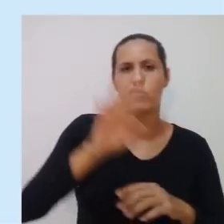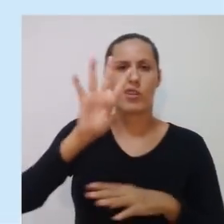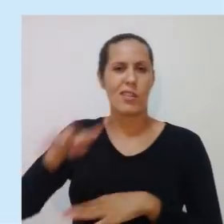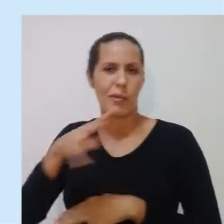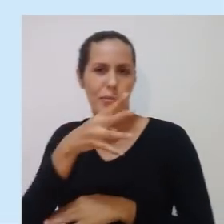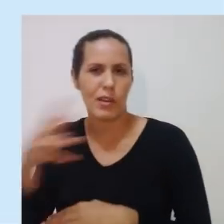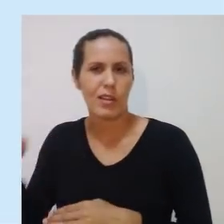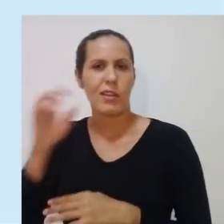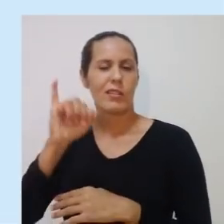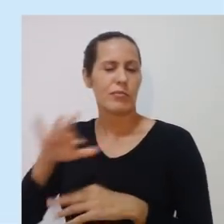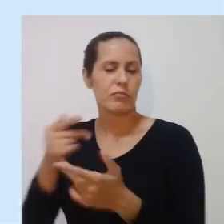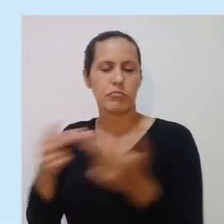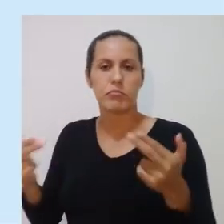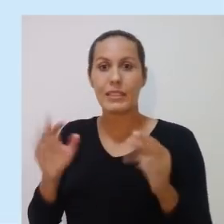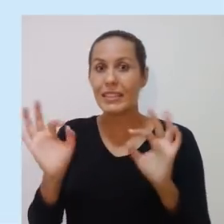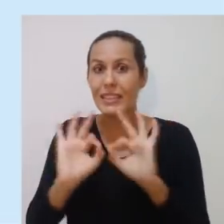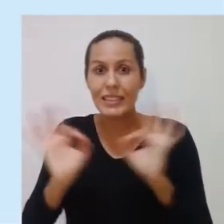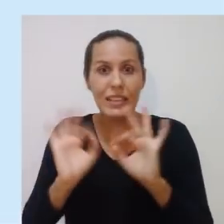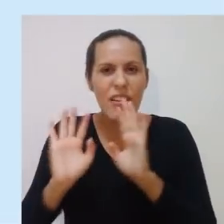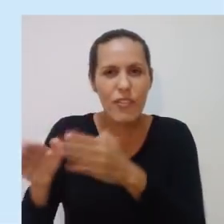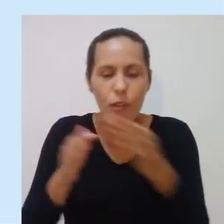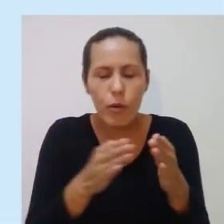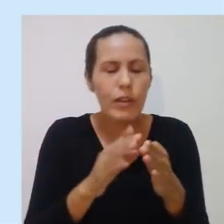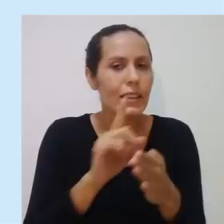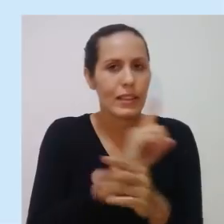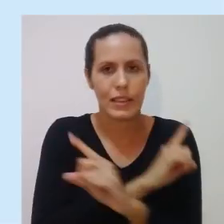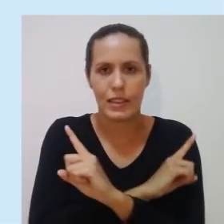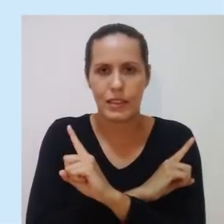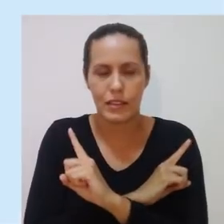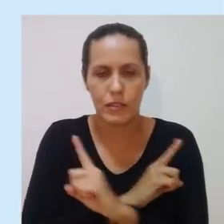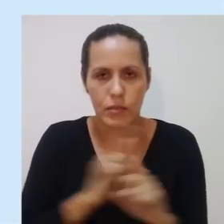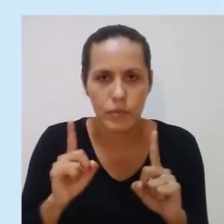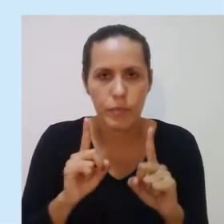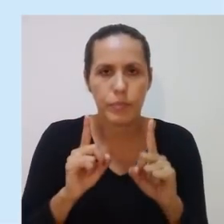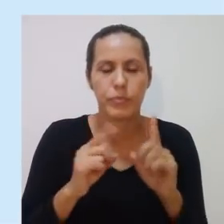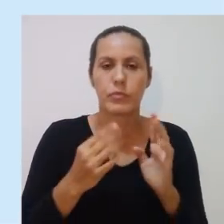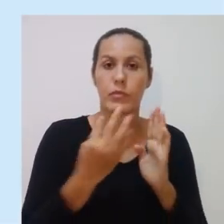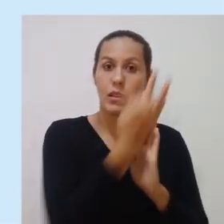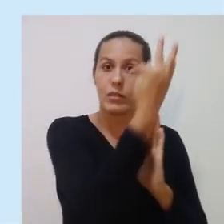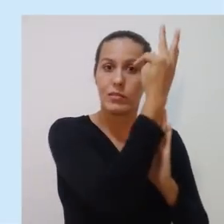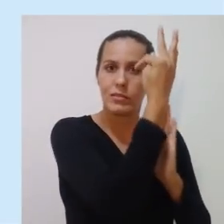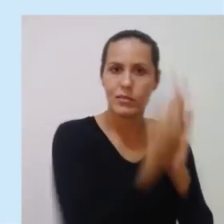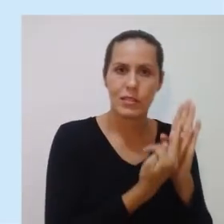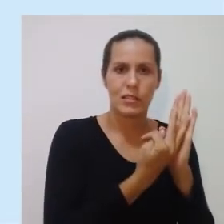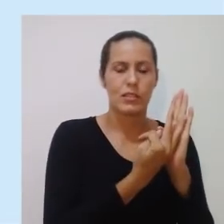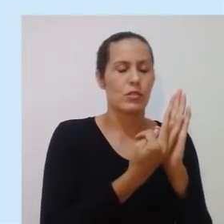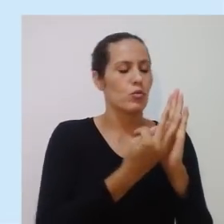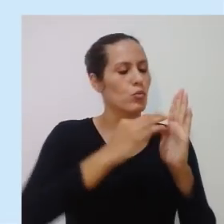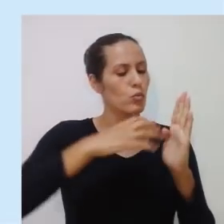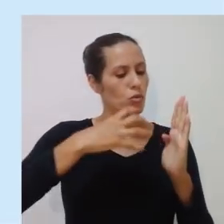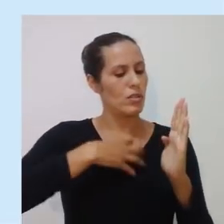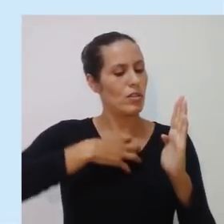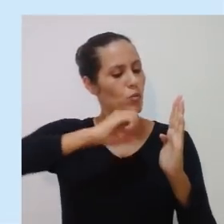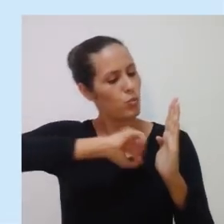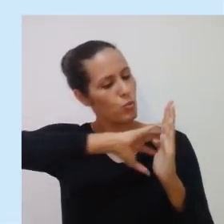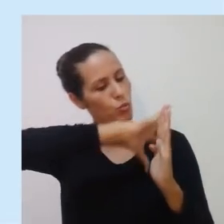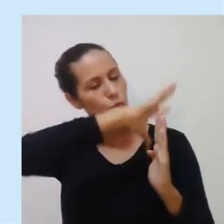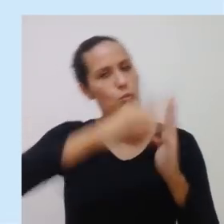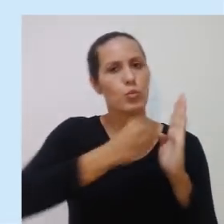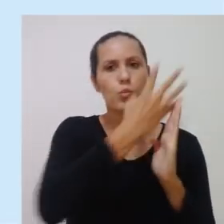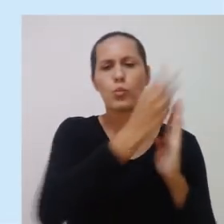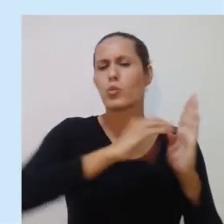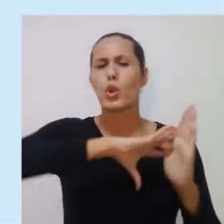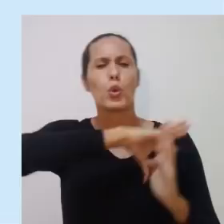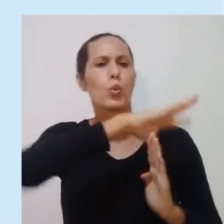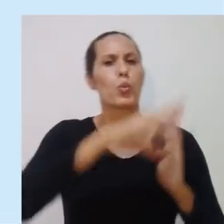tabela. Não é o sentido exatamente dessas coisas. É o sentido global, é o sentido do conjunto.